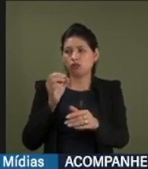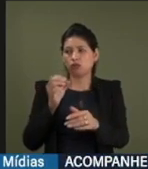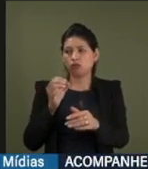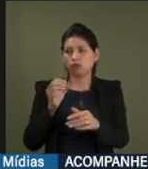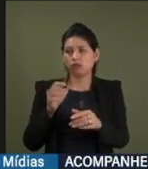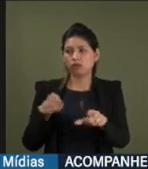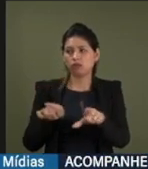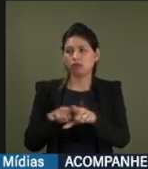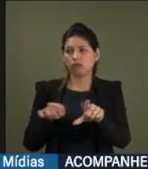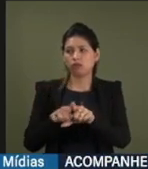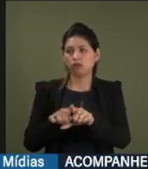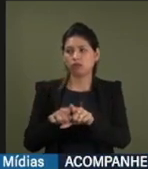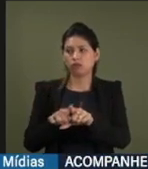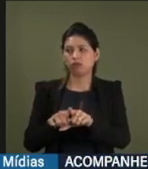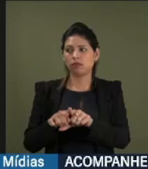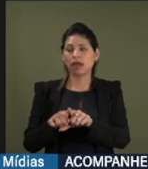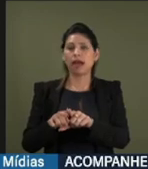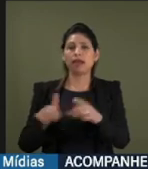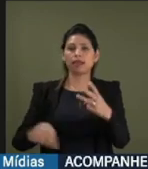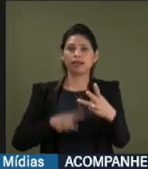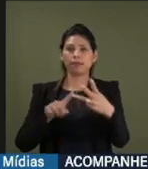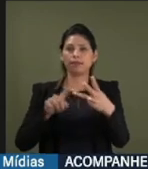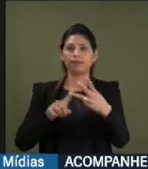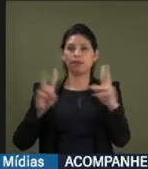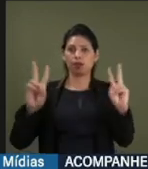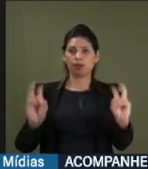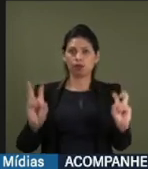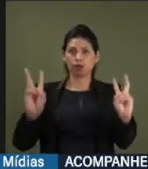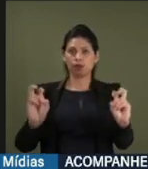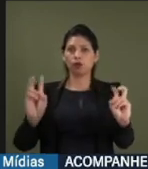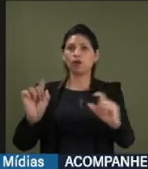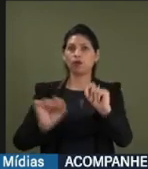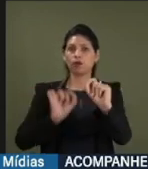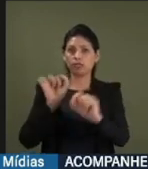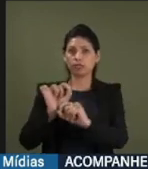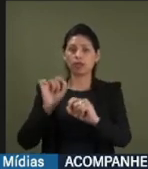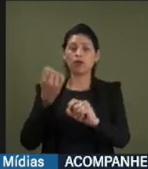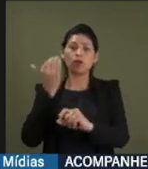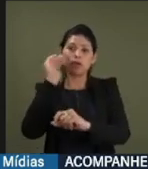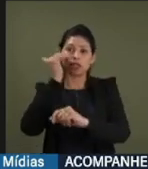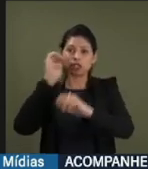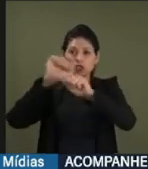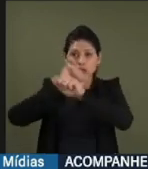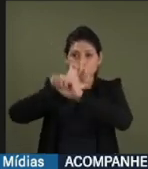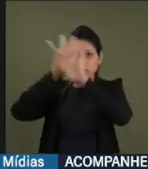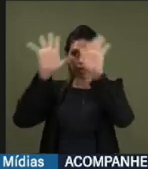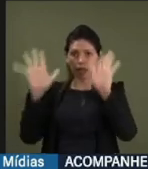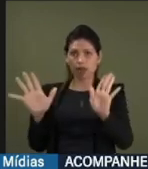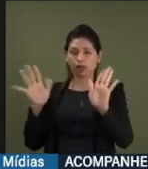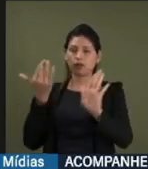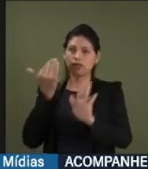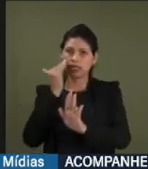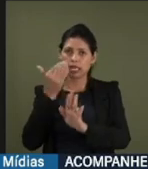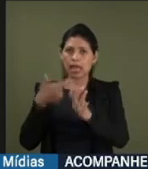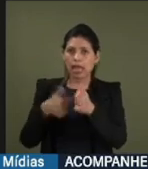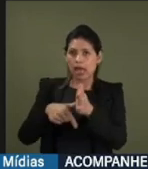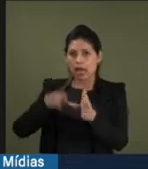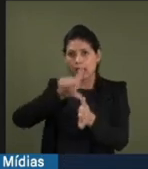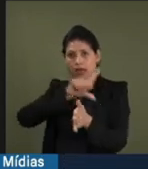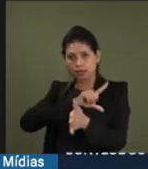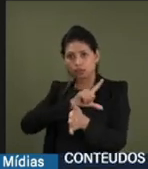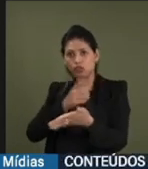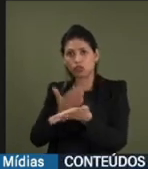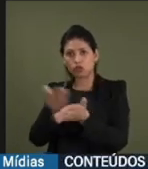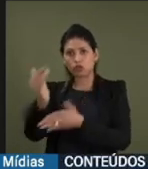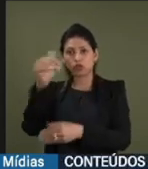foro e estabilizar a interpretação da Constituição. Antes de analisar o mérito desse voto, que